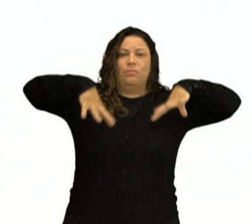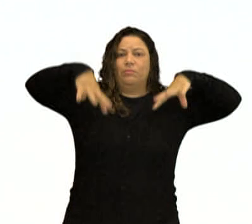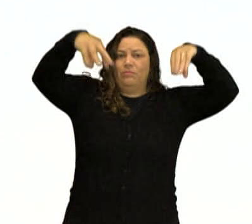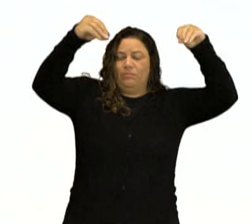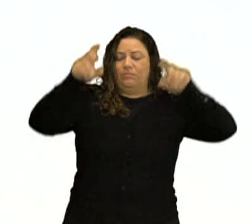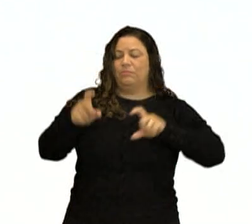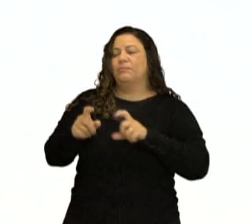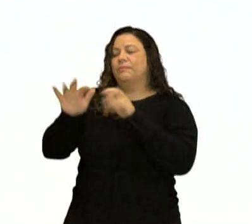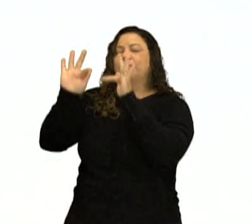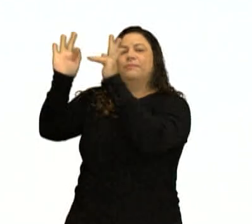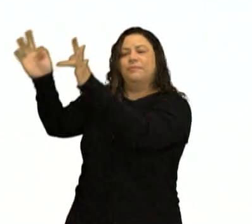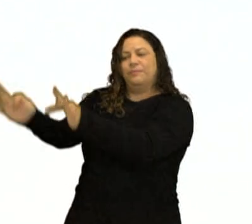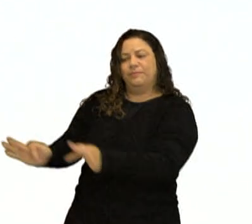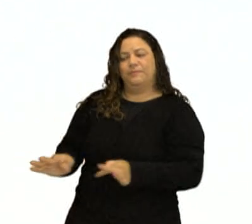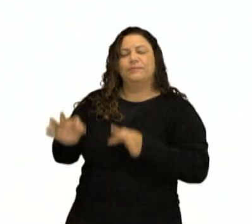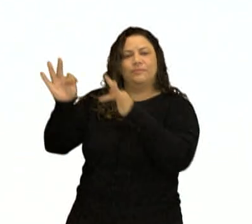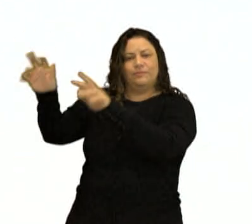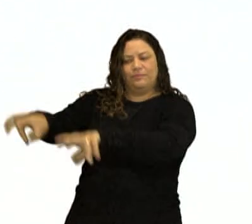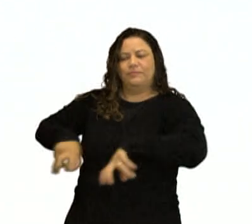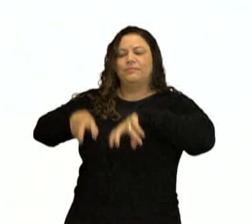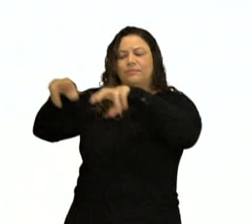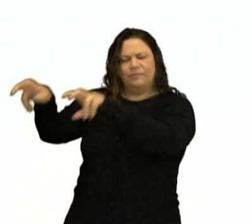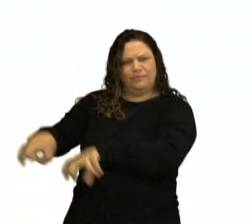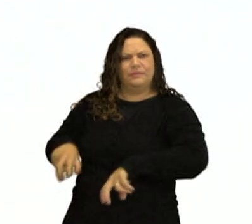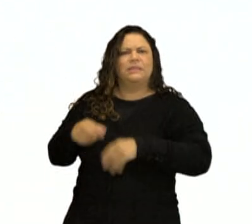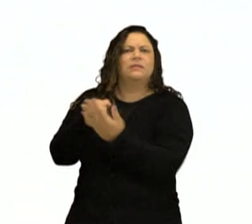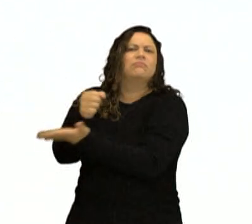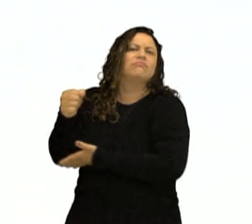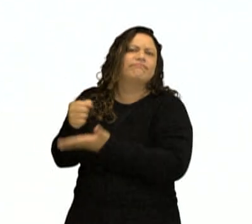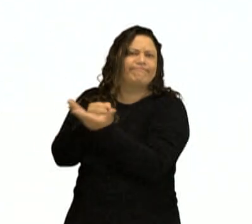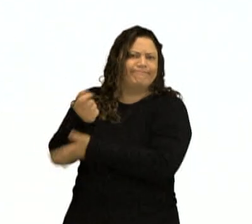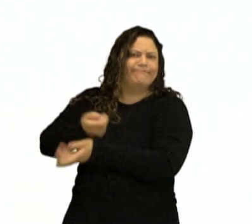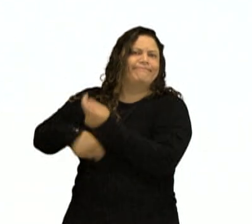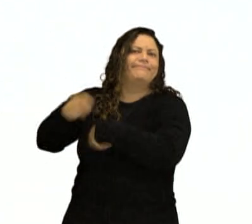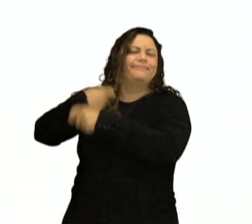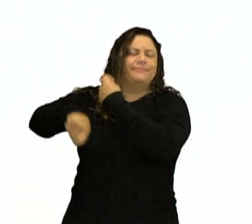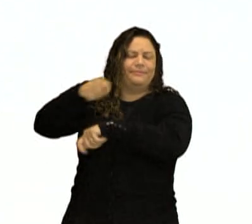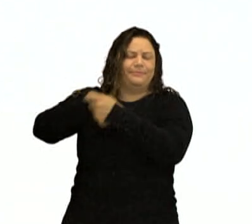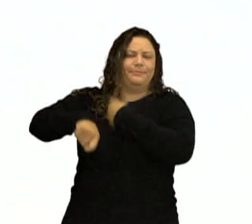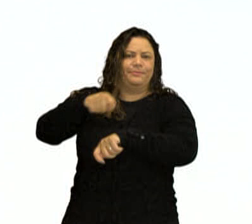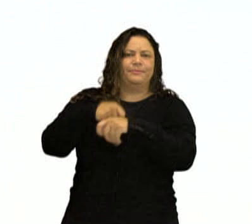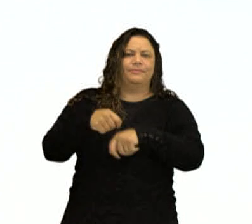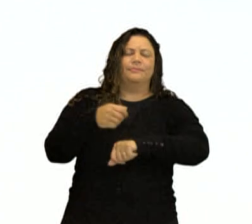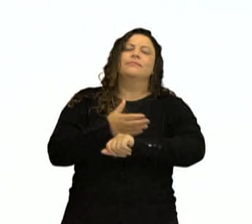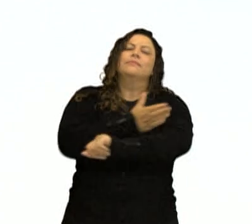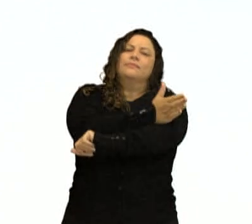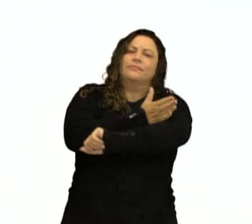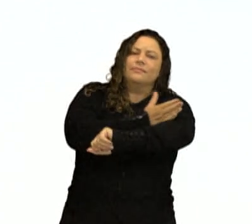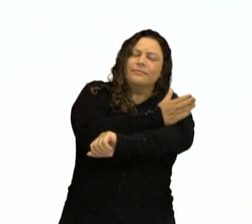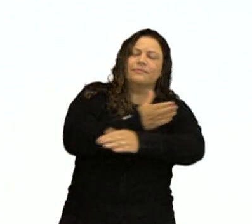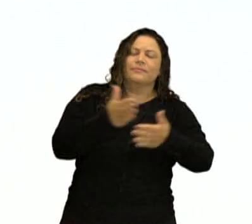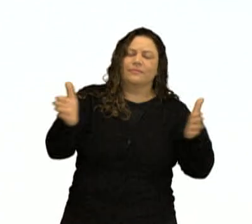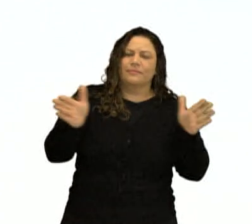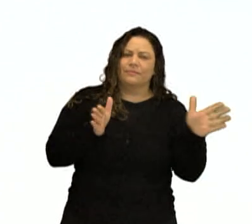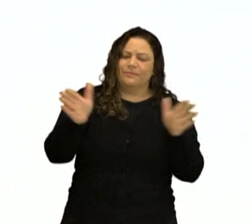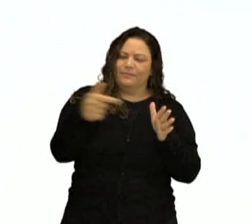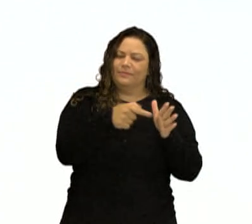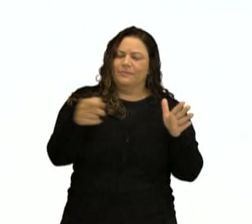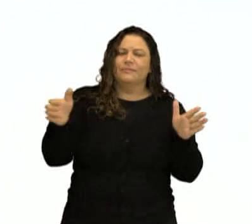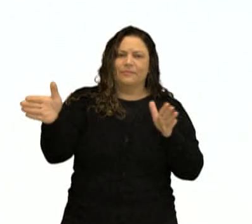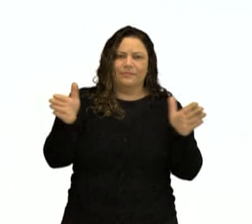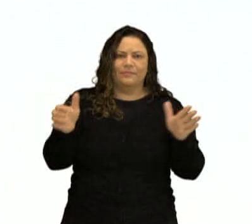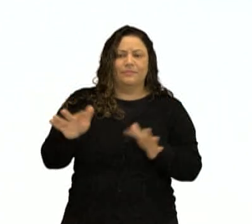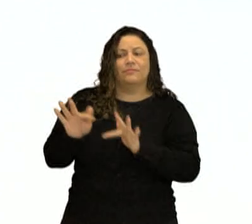feudo, a agricultura era aí a base da economia da Idade Média, era a base da economia no feudo, né?